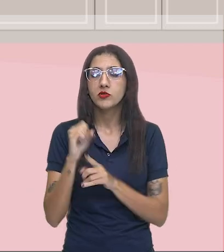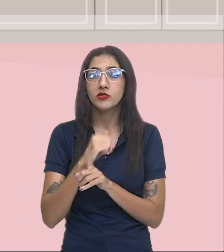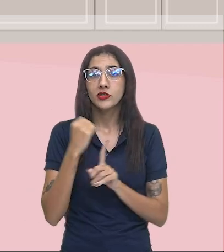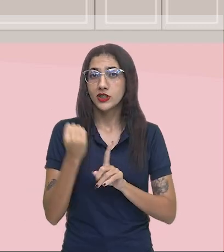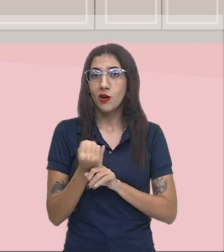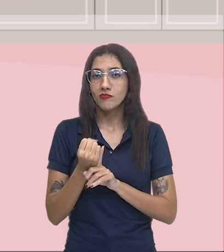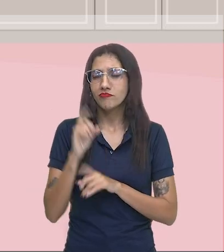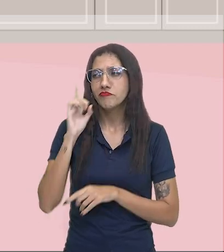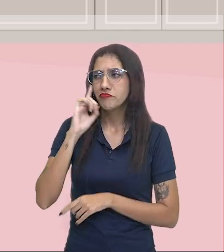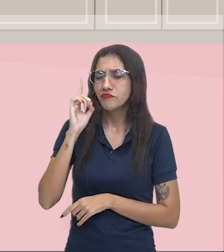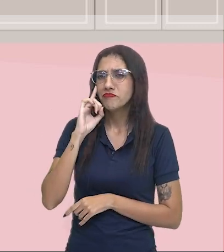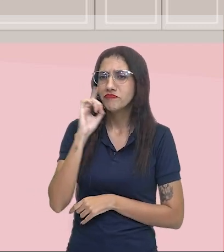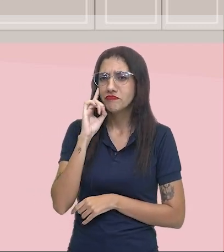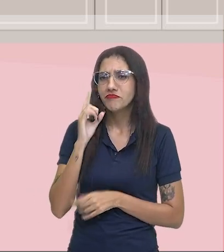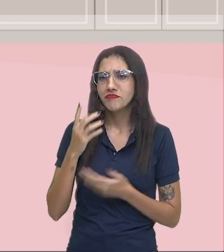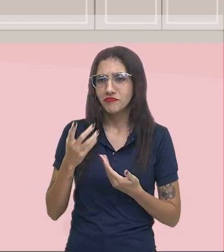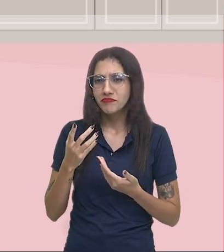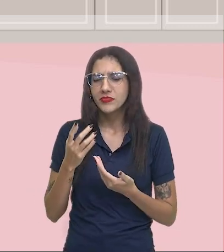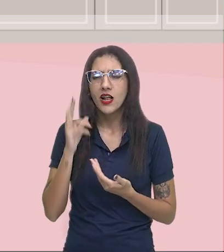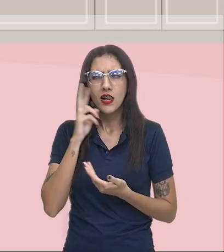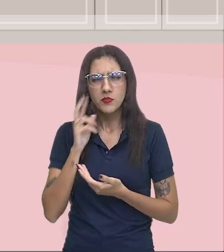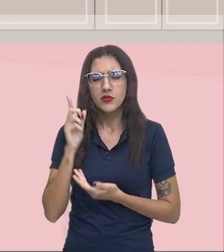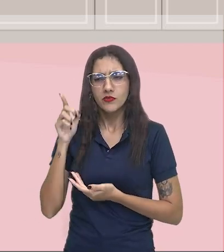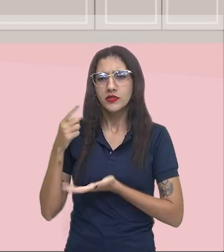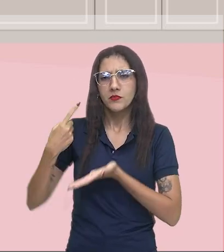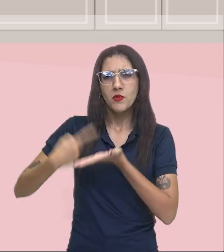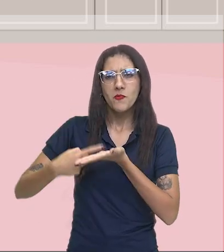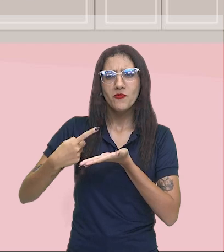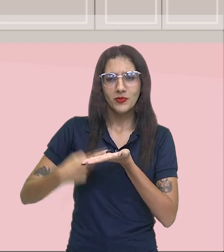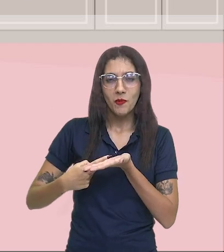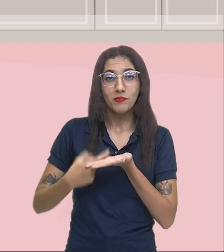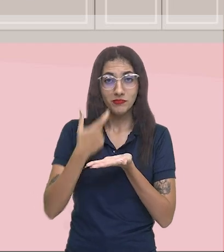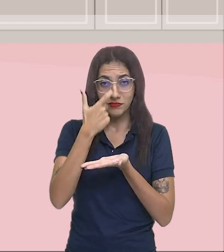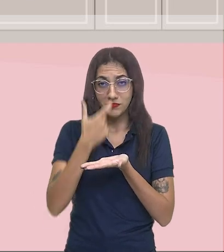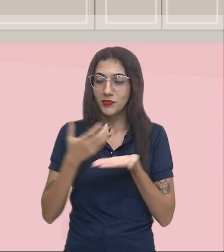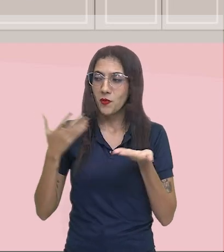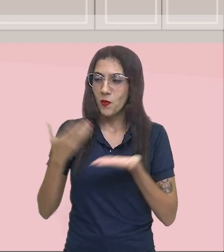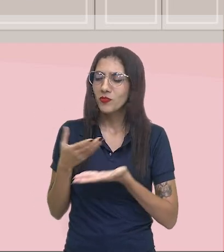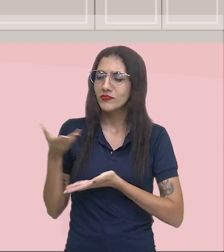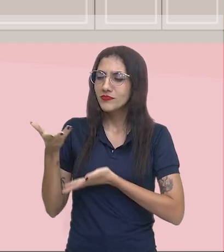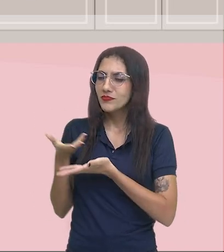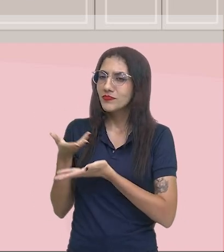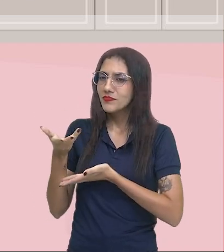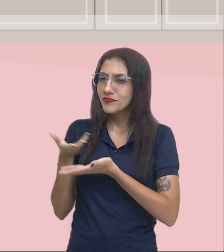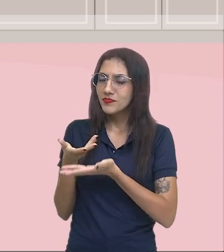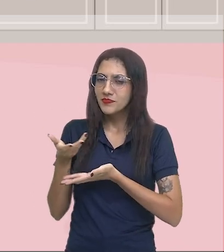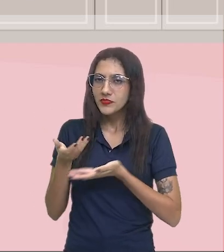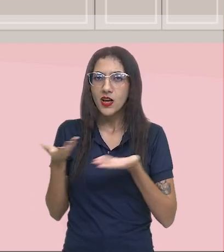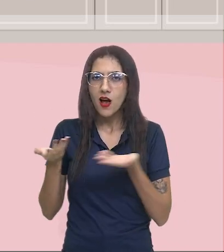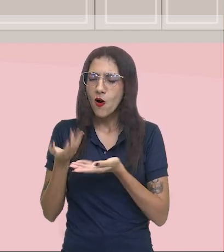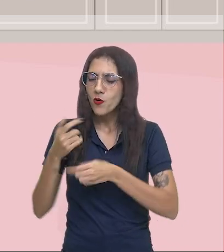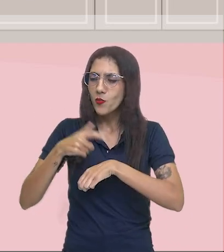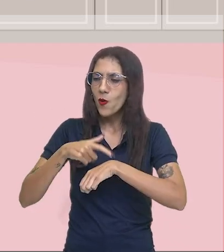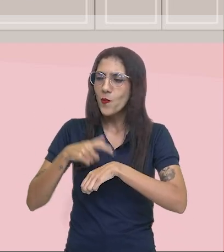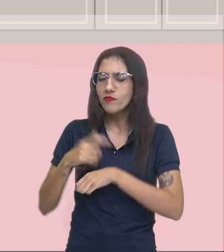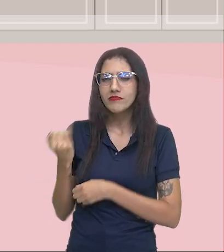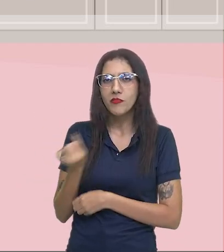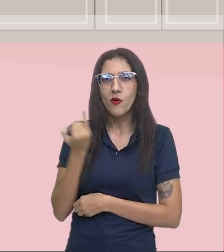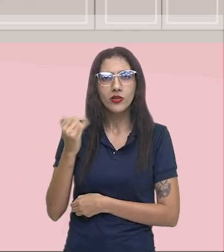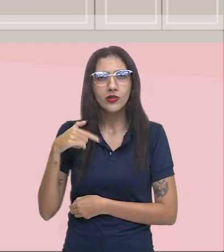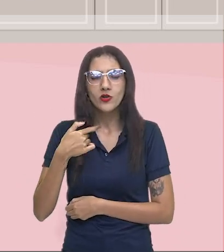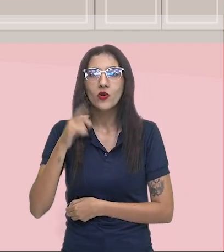é verdade, Dorquinha? Você me convidou para um café e eu estou aqui para compartilhar este momento aqui do nosso dia a